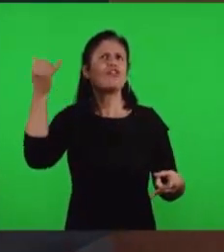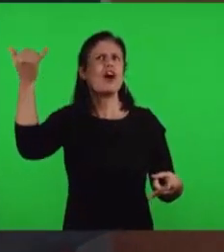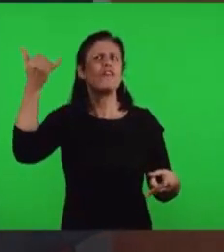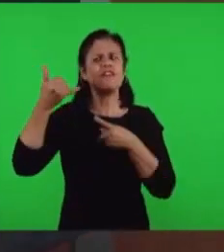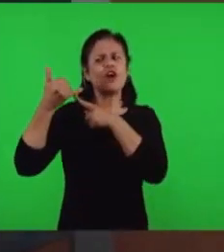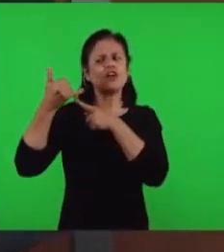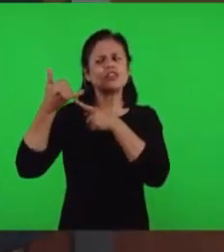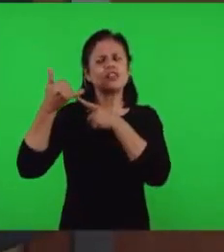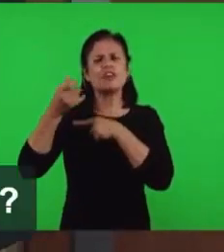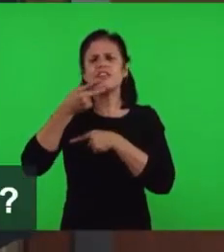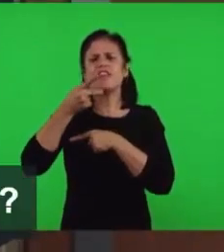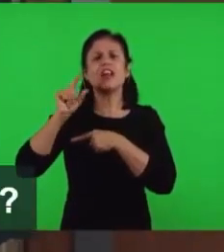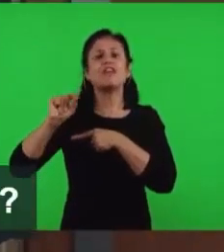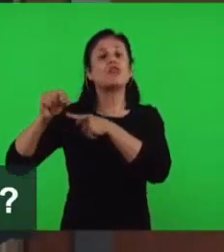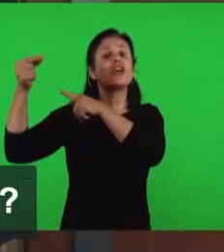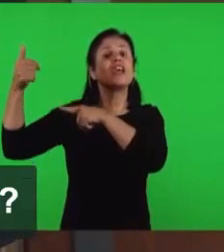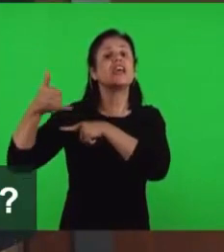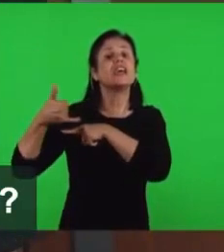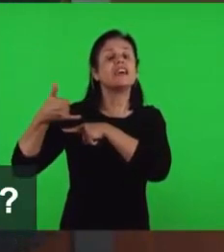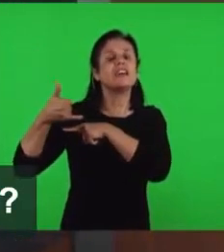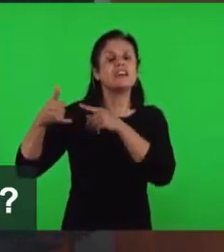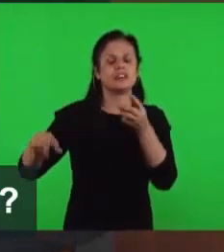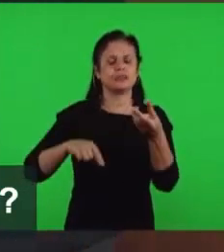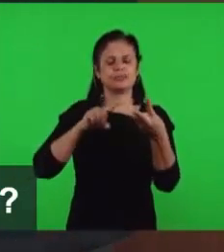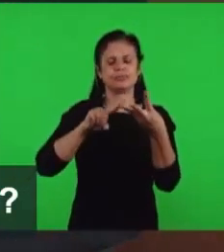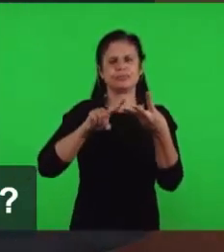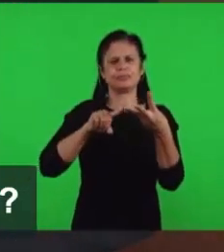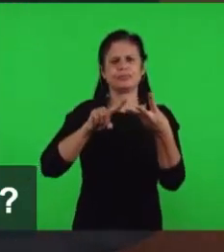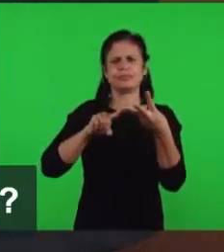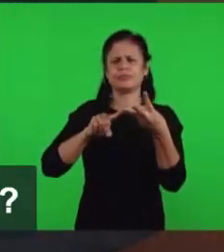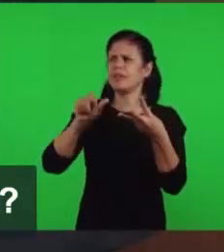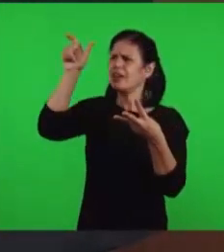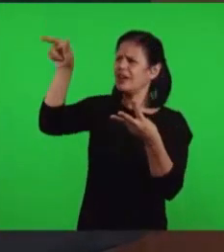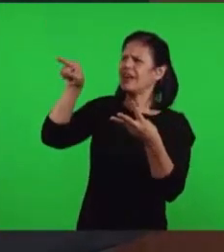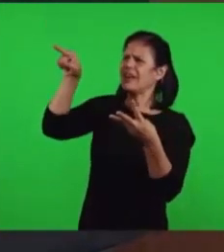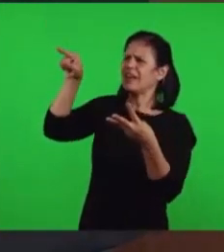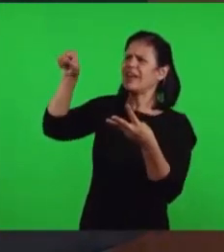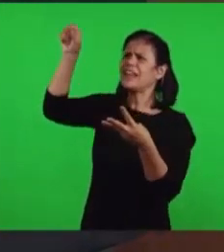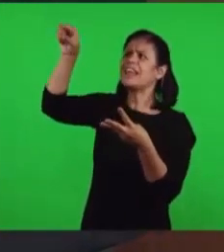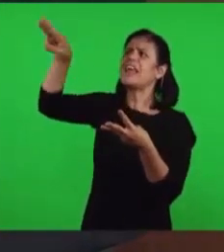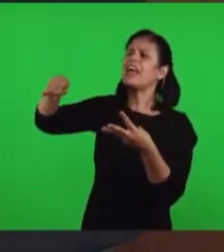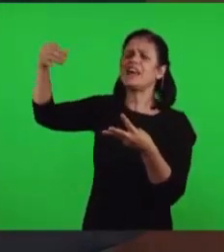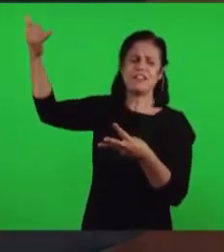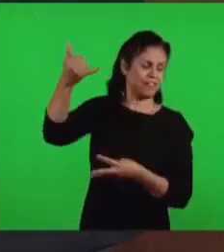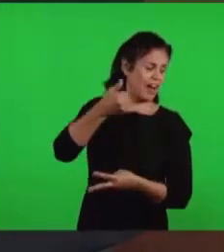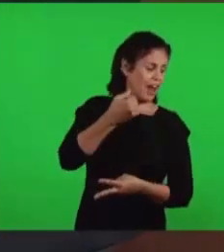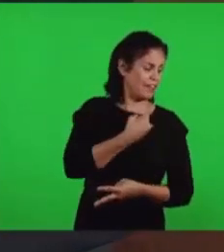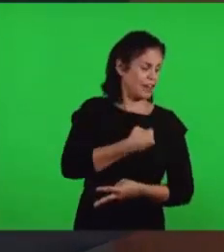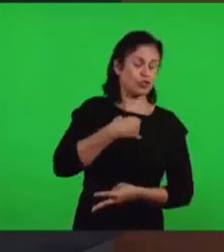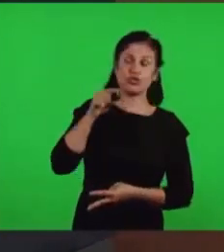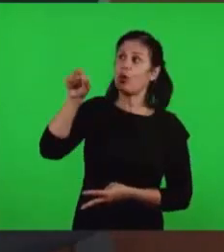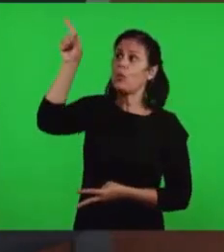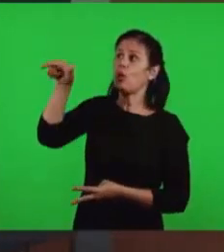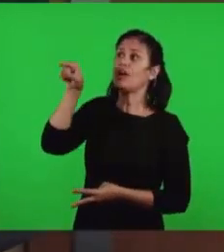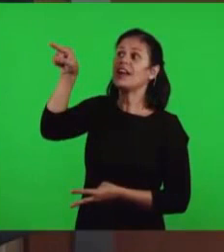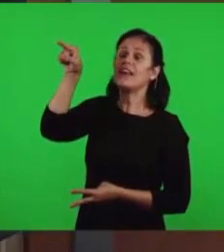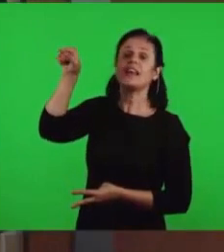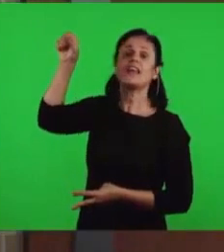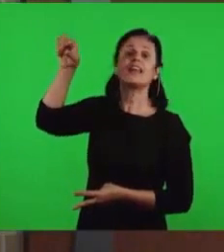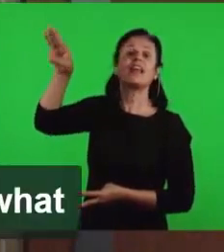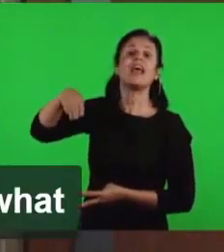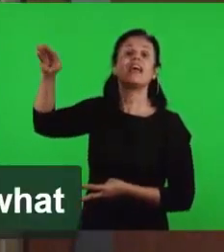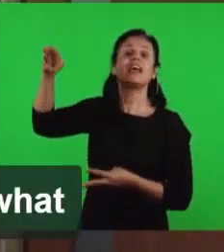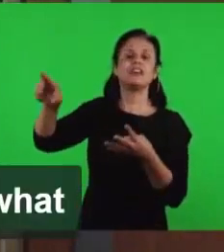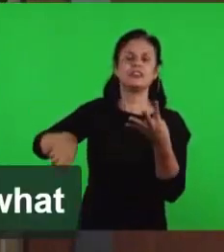com João Depois da terceira pergunta Quem falava com ele ou seja com João com o apóstolo João e depois